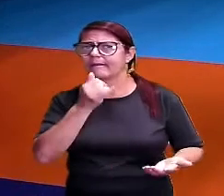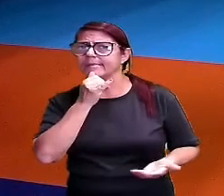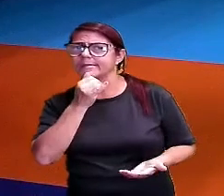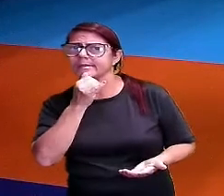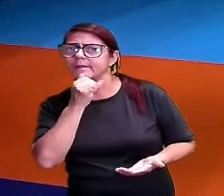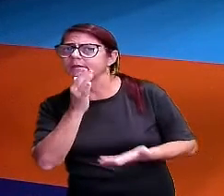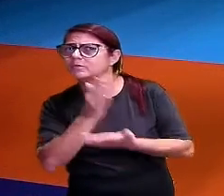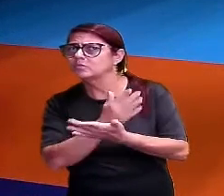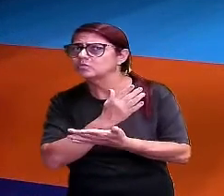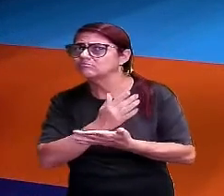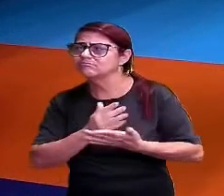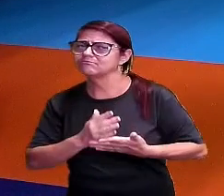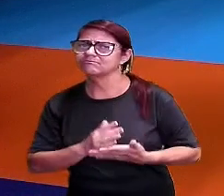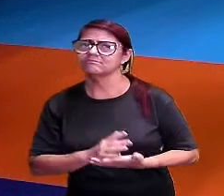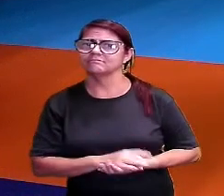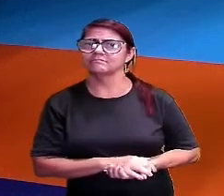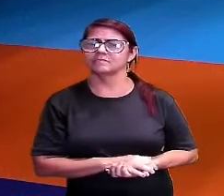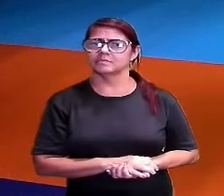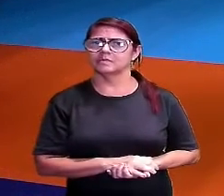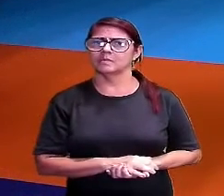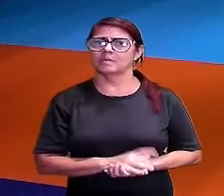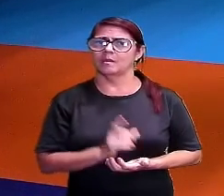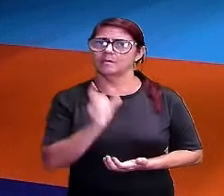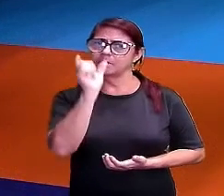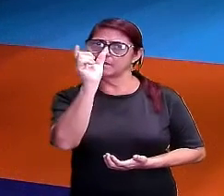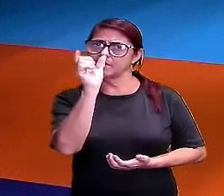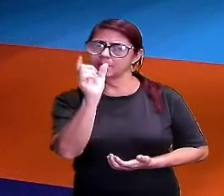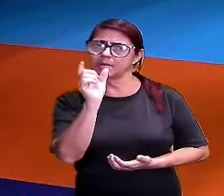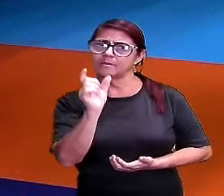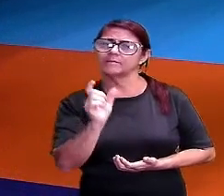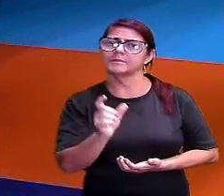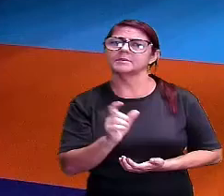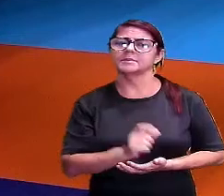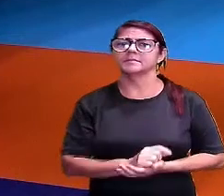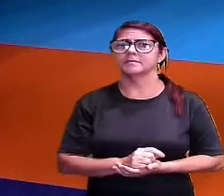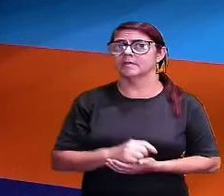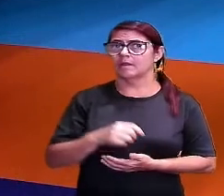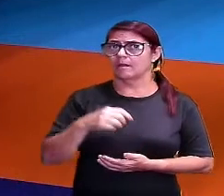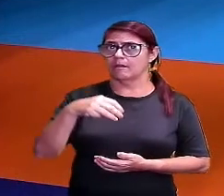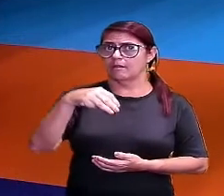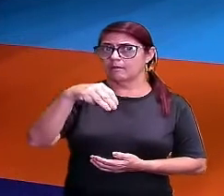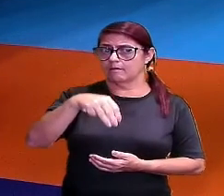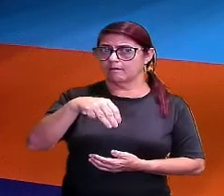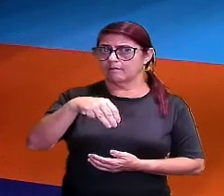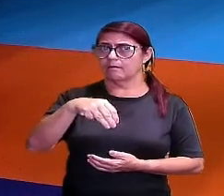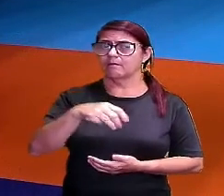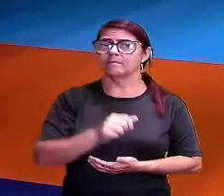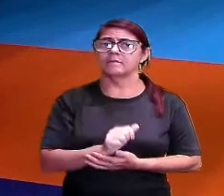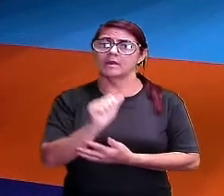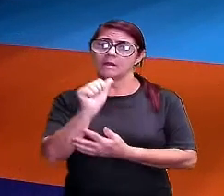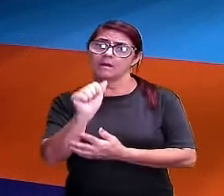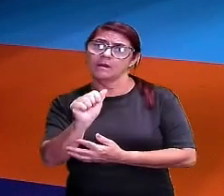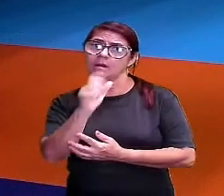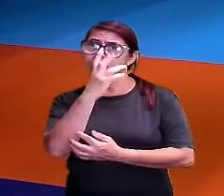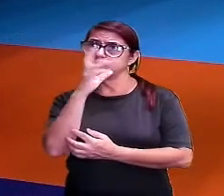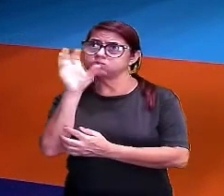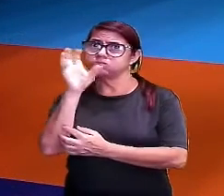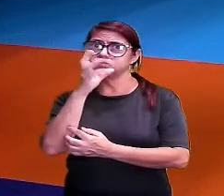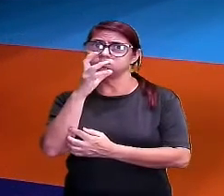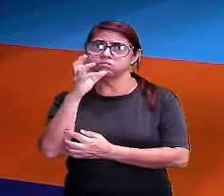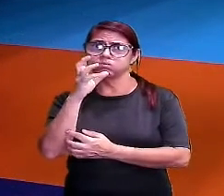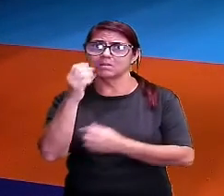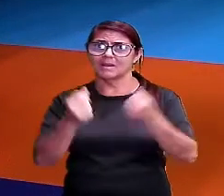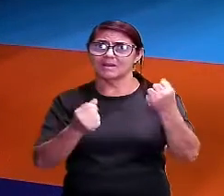Temos aqui com exemplo do M, olha só, ambulância. Na